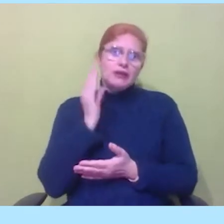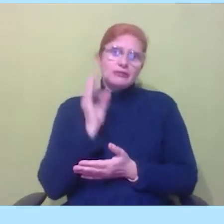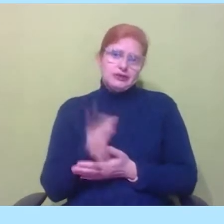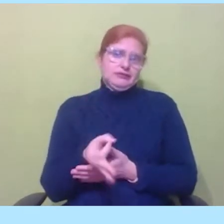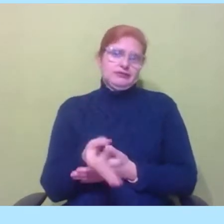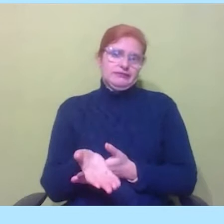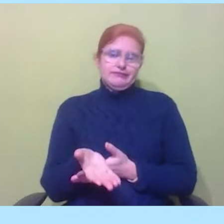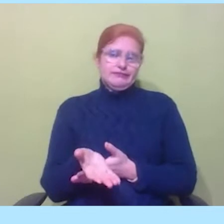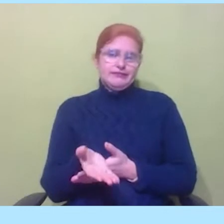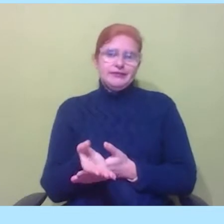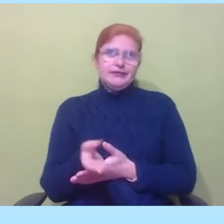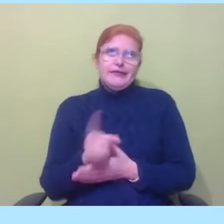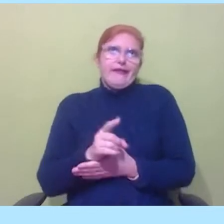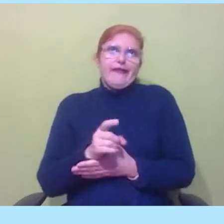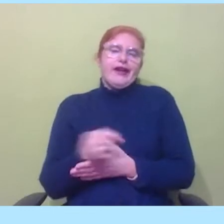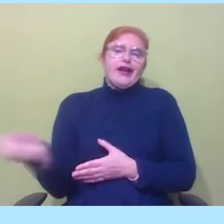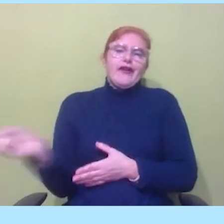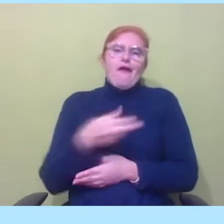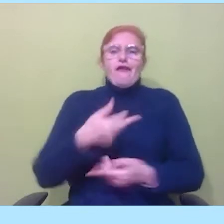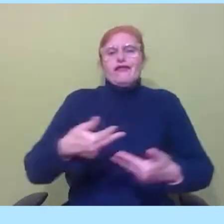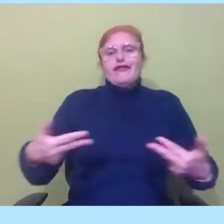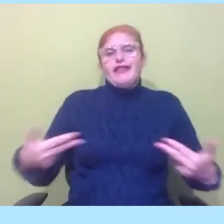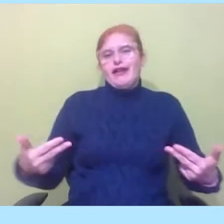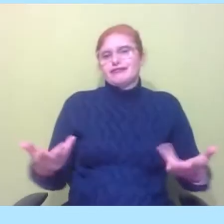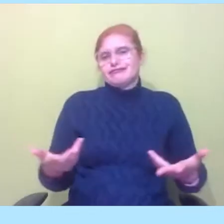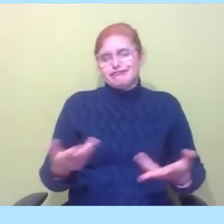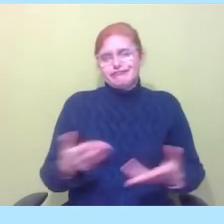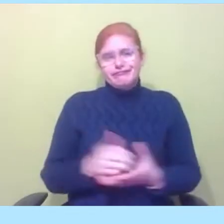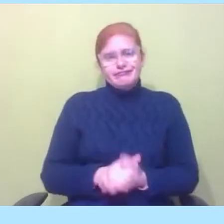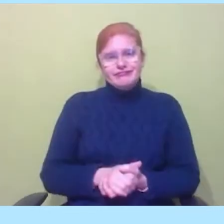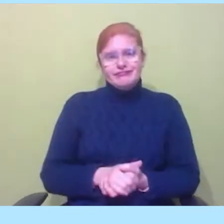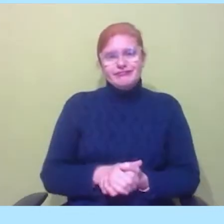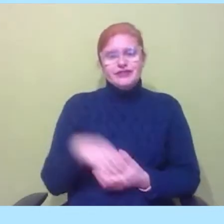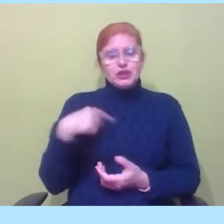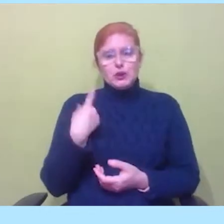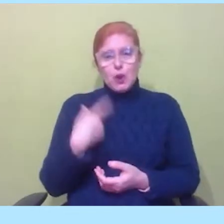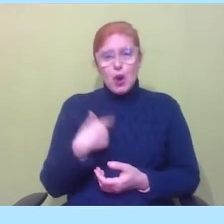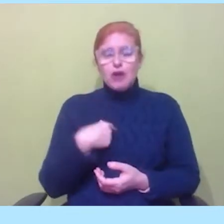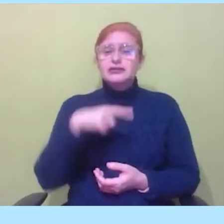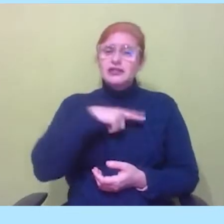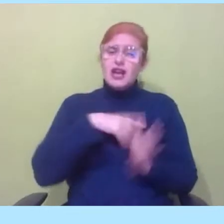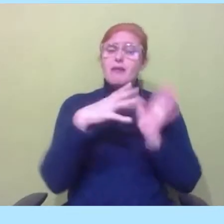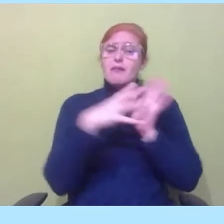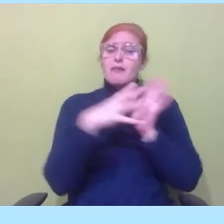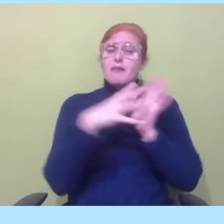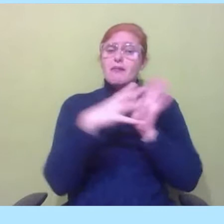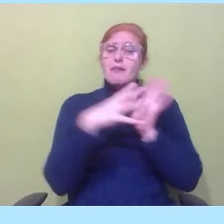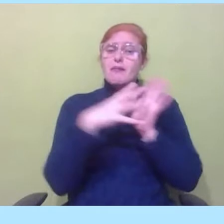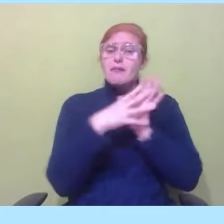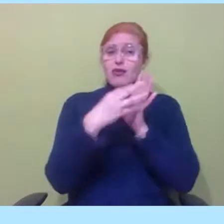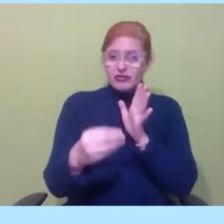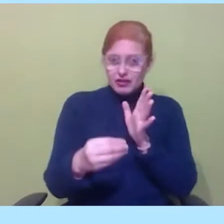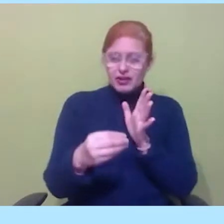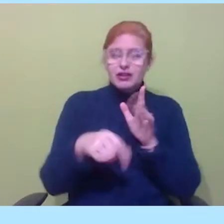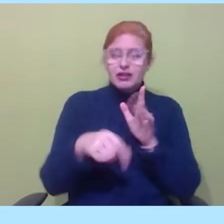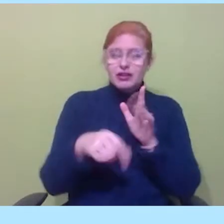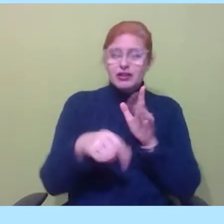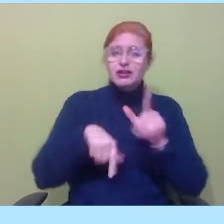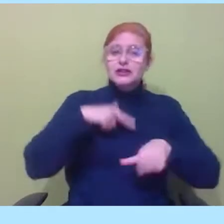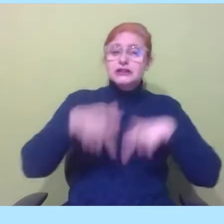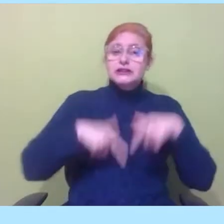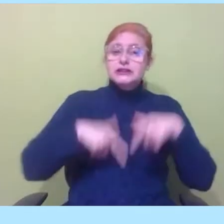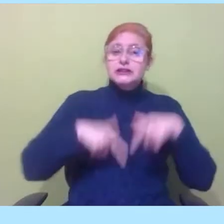novidade, a gente sabe que a gente tem um modelo de atuação que a gente